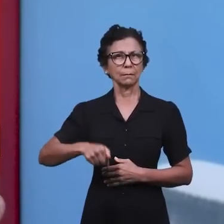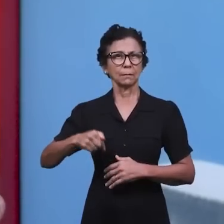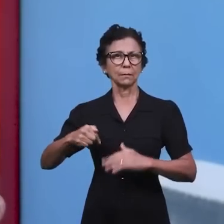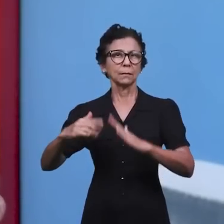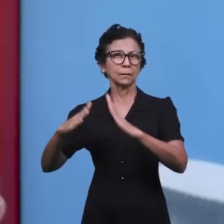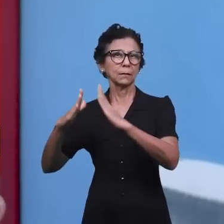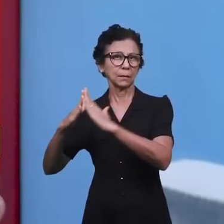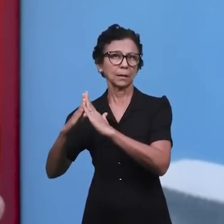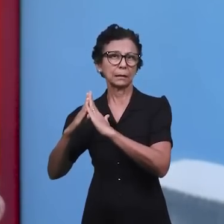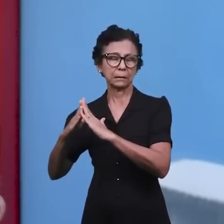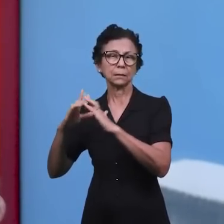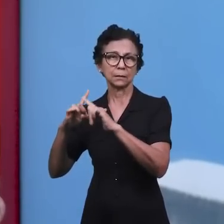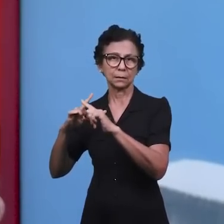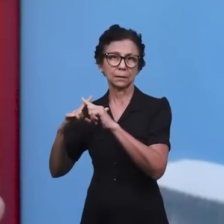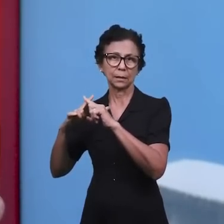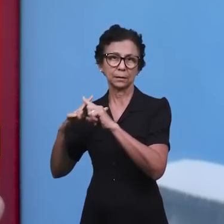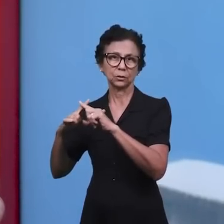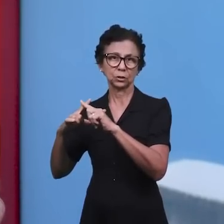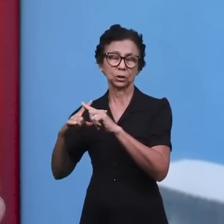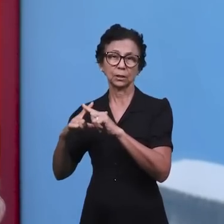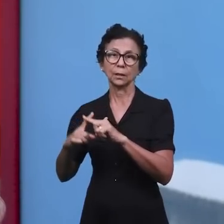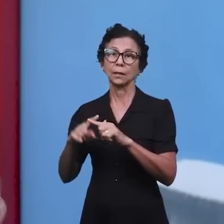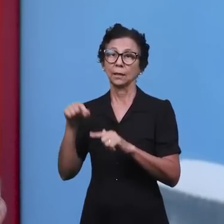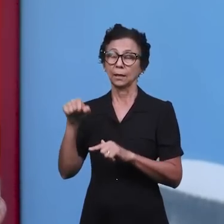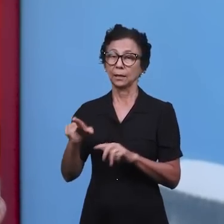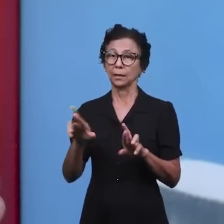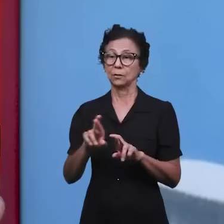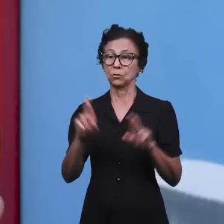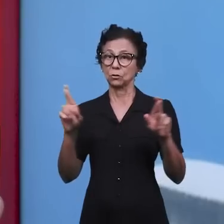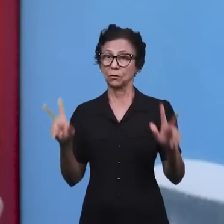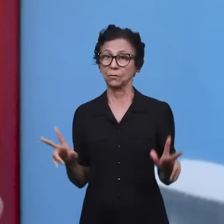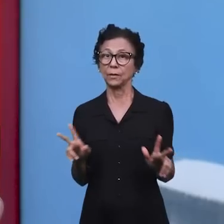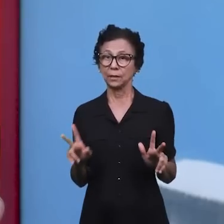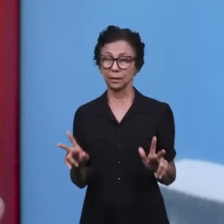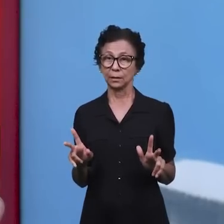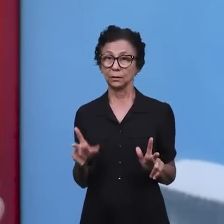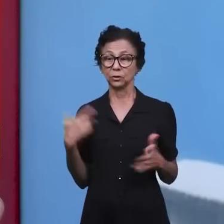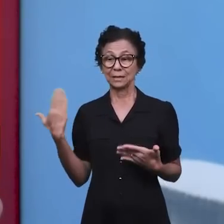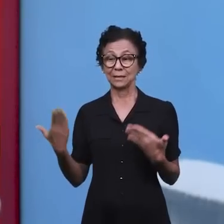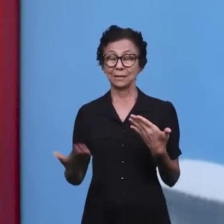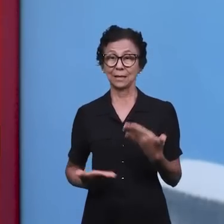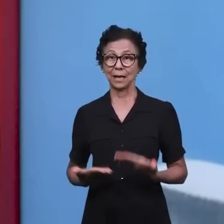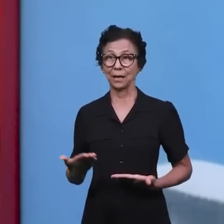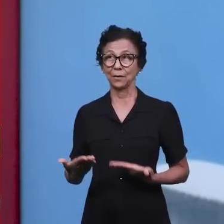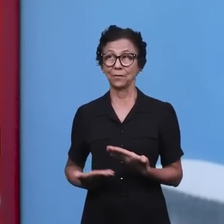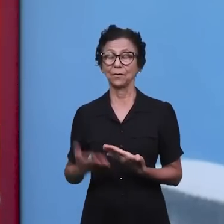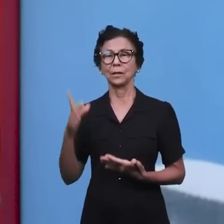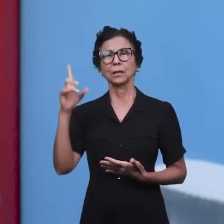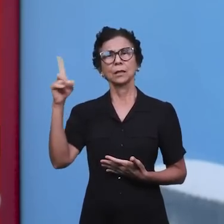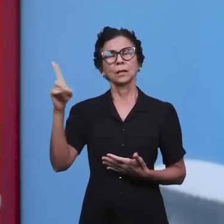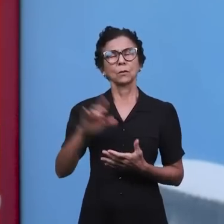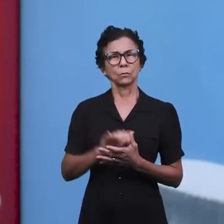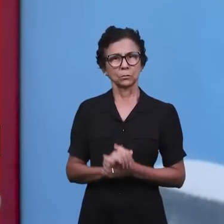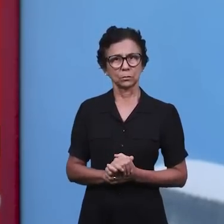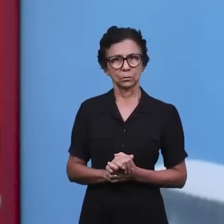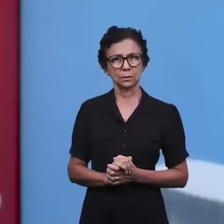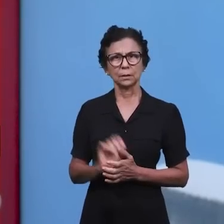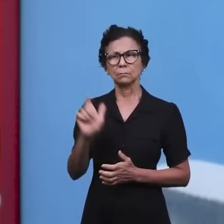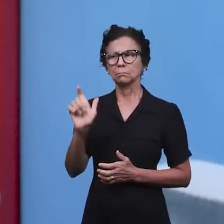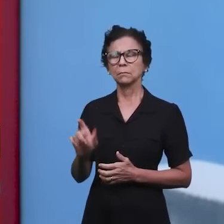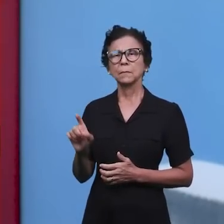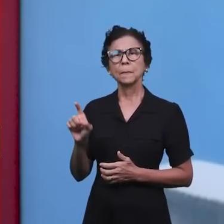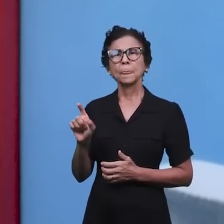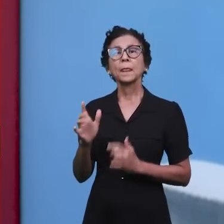Senhor constituiu é um ministro da palavra. Ele serve na palavra. E quem é a palavra? É